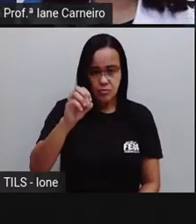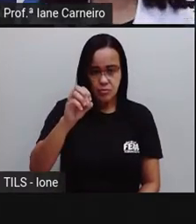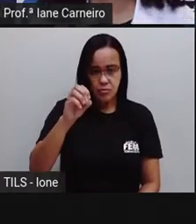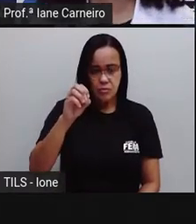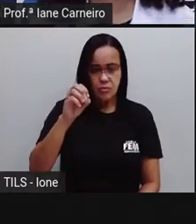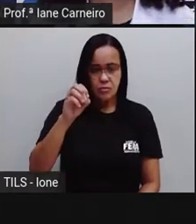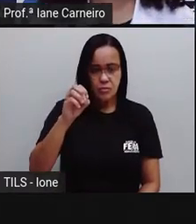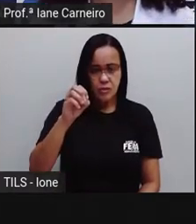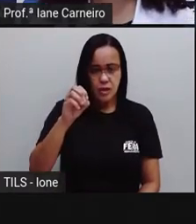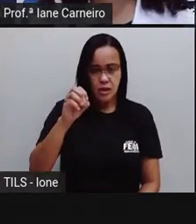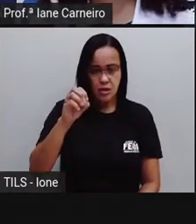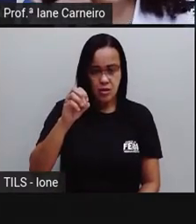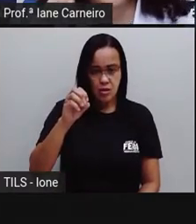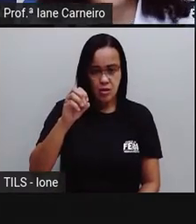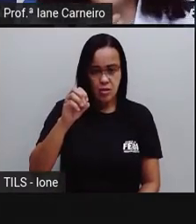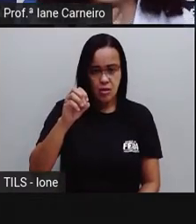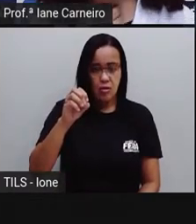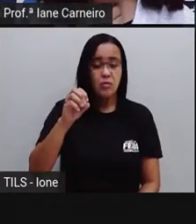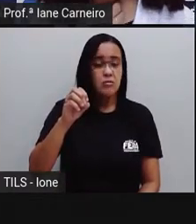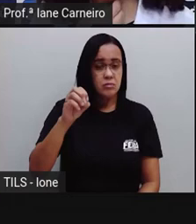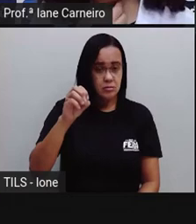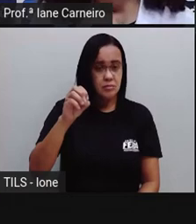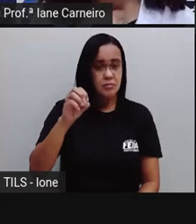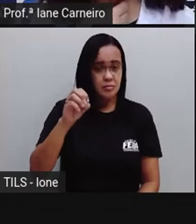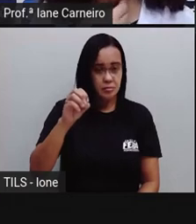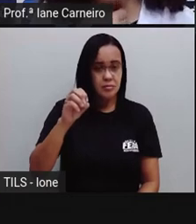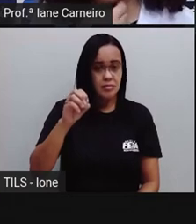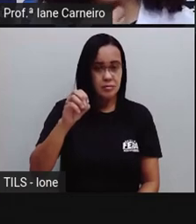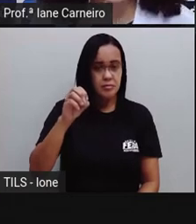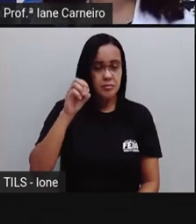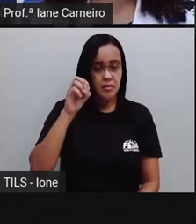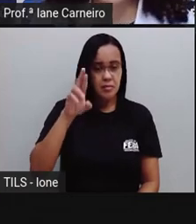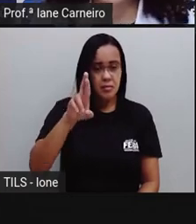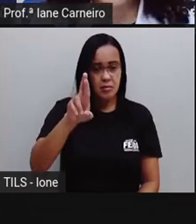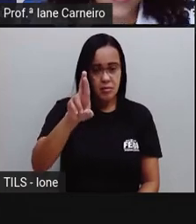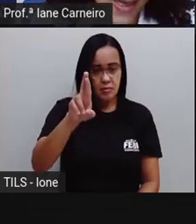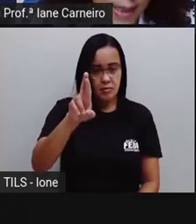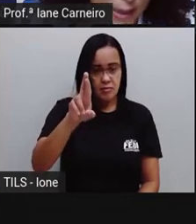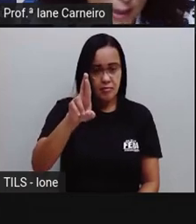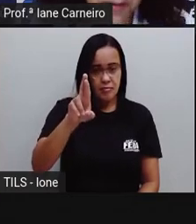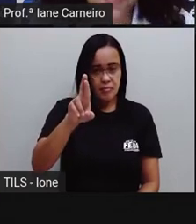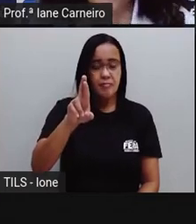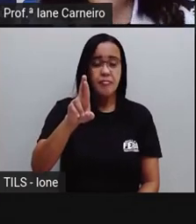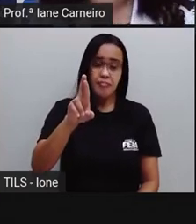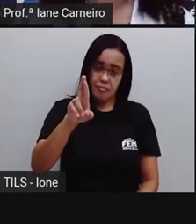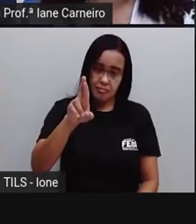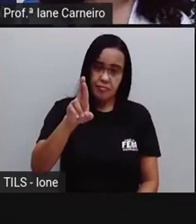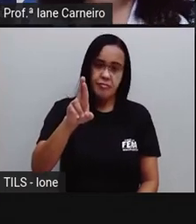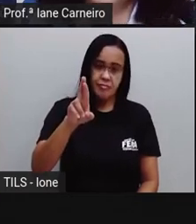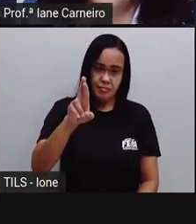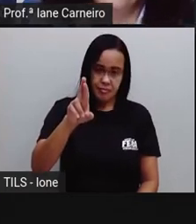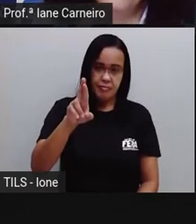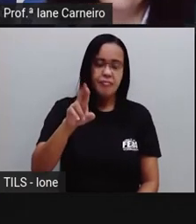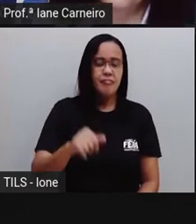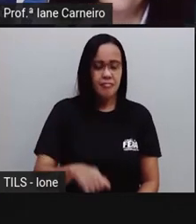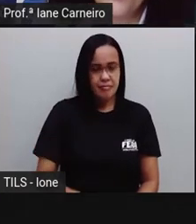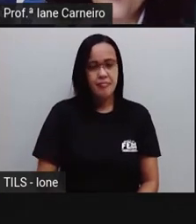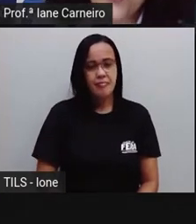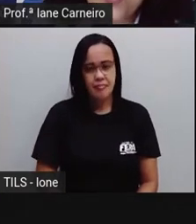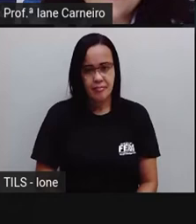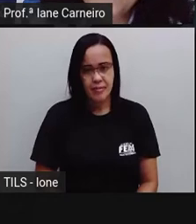mas é flor é flor ó termina com Alecrim que raspar a letra Rei